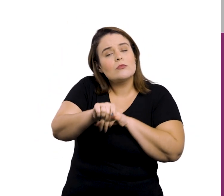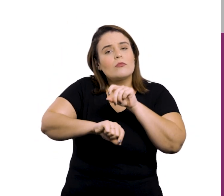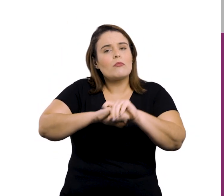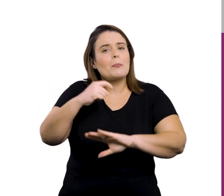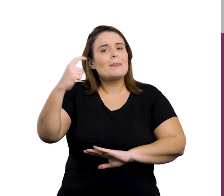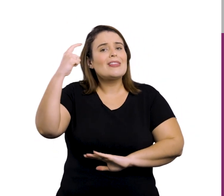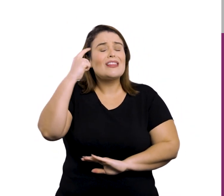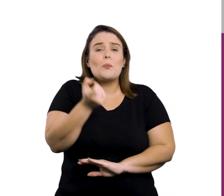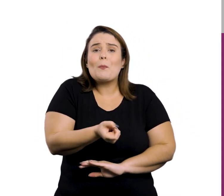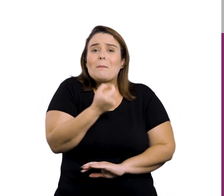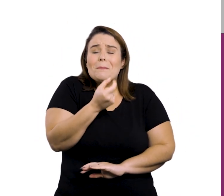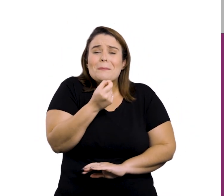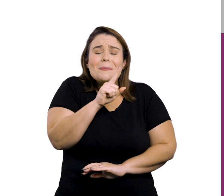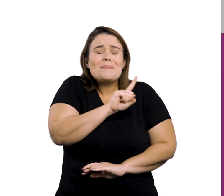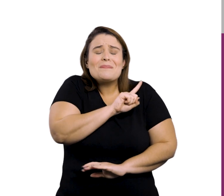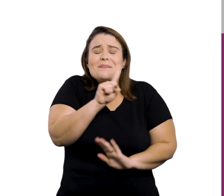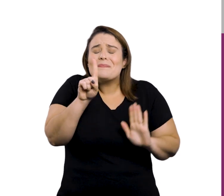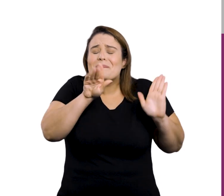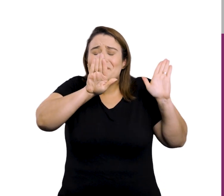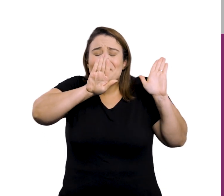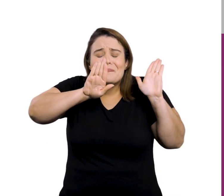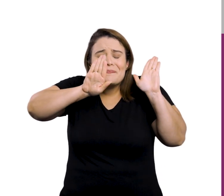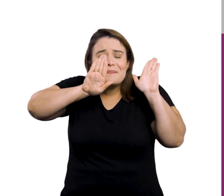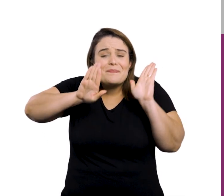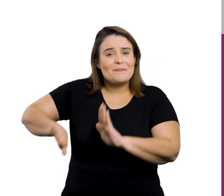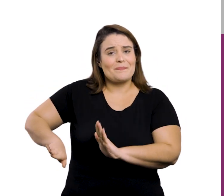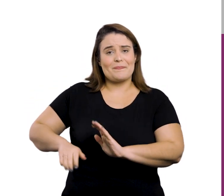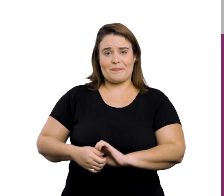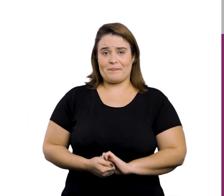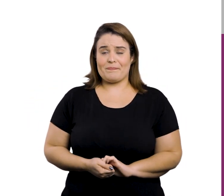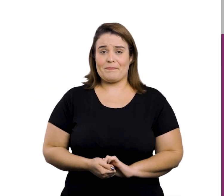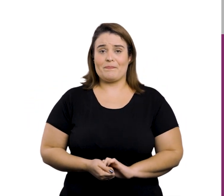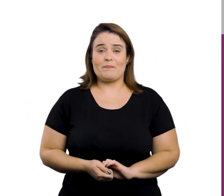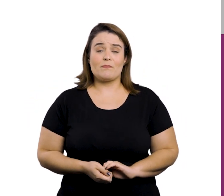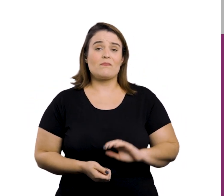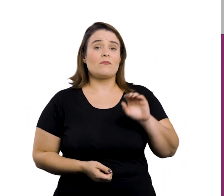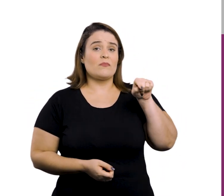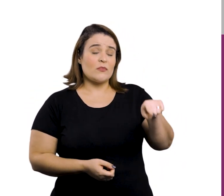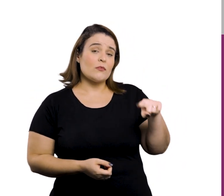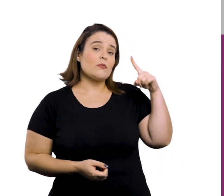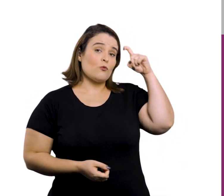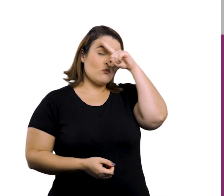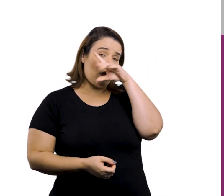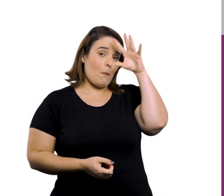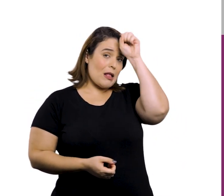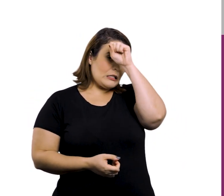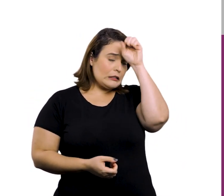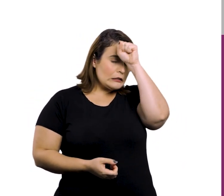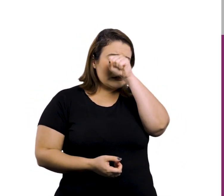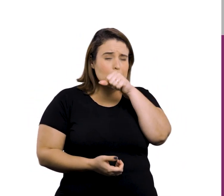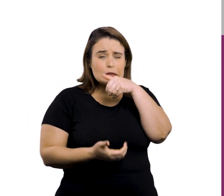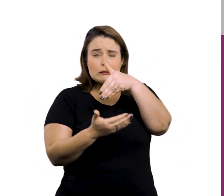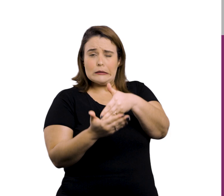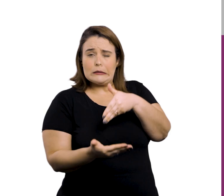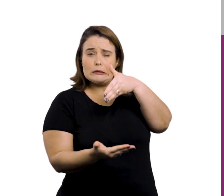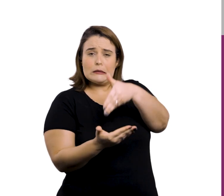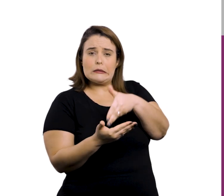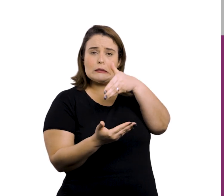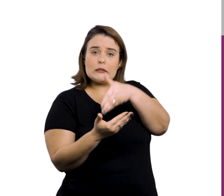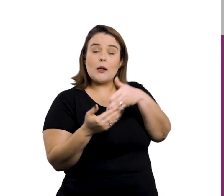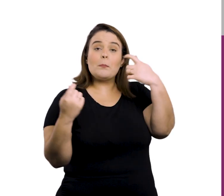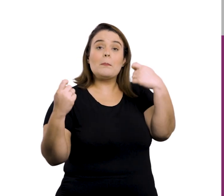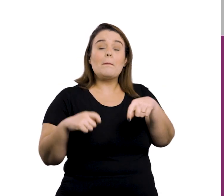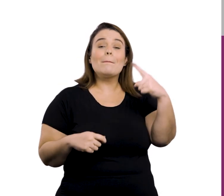a partir de uma lógica não medicalizante, ou seja, as eventuais dificuldades de aprendizagem do aluno devem